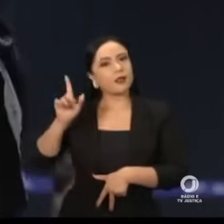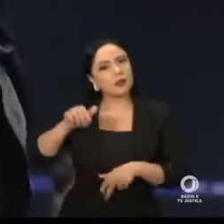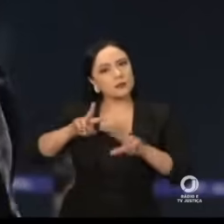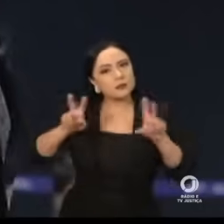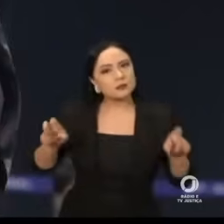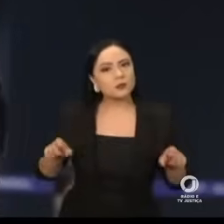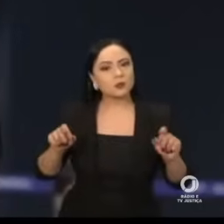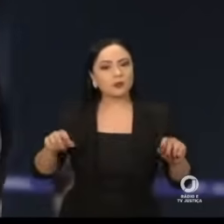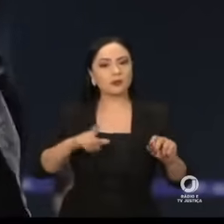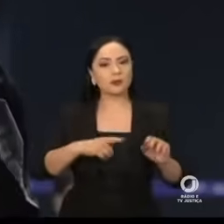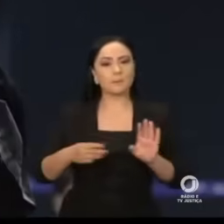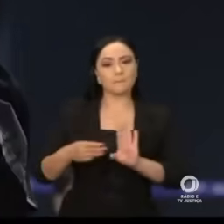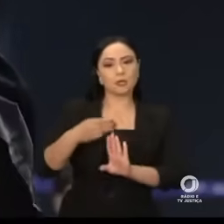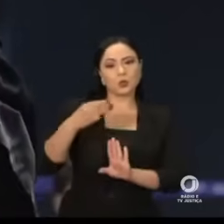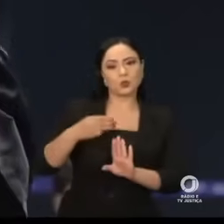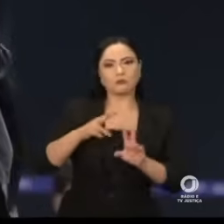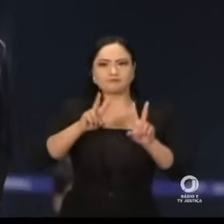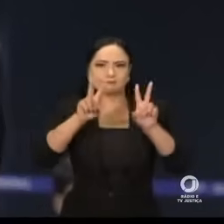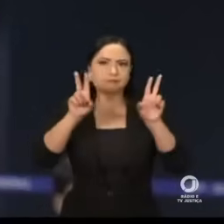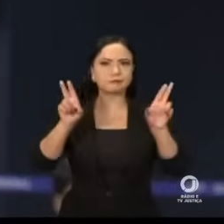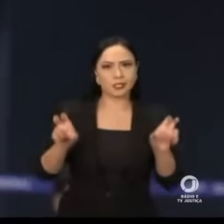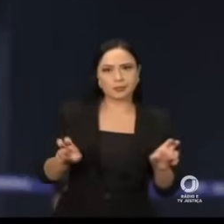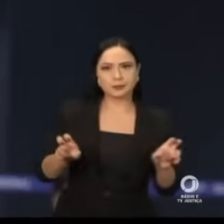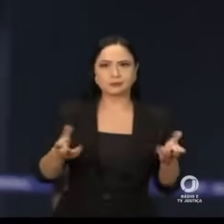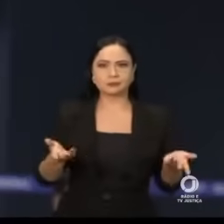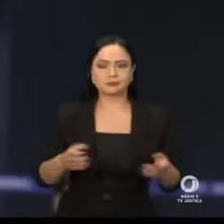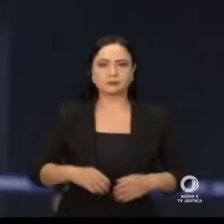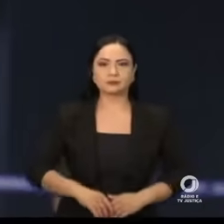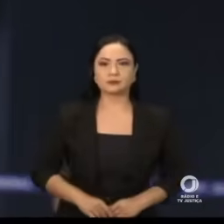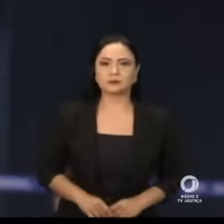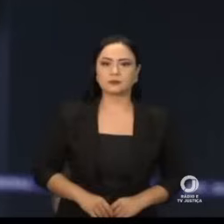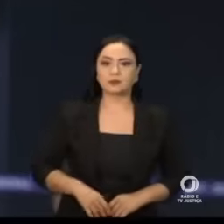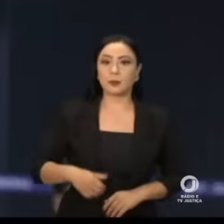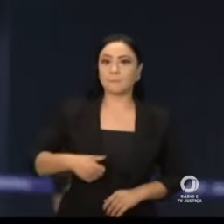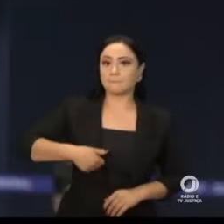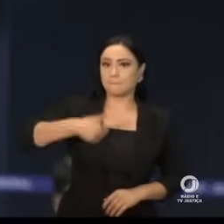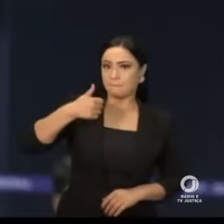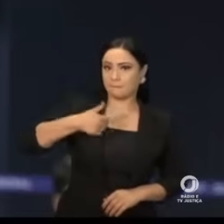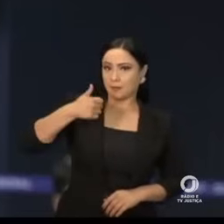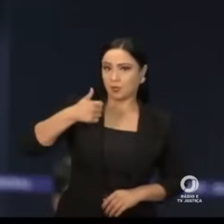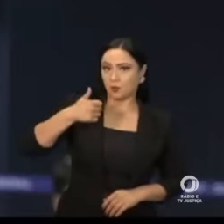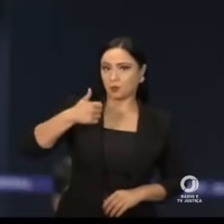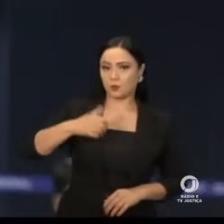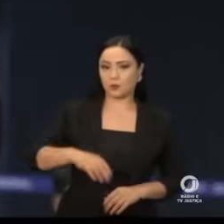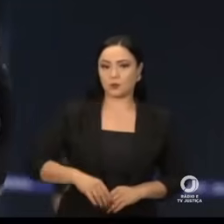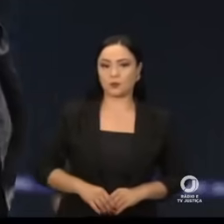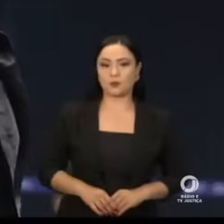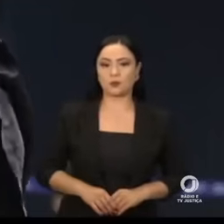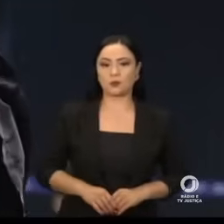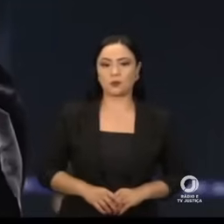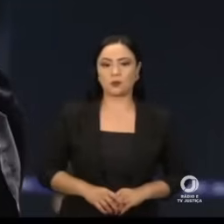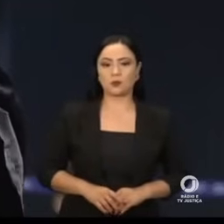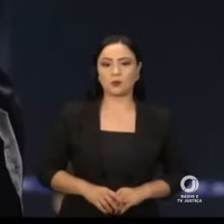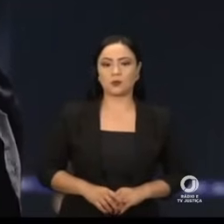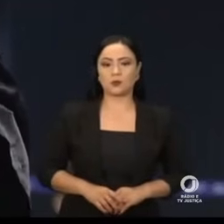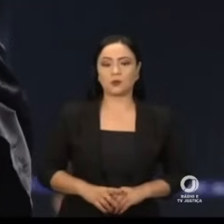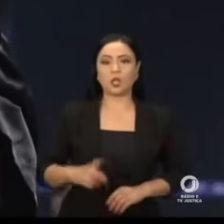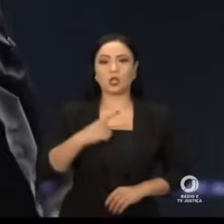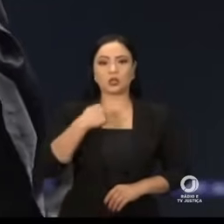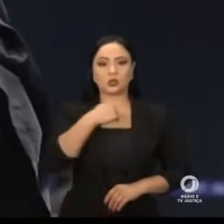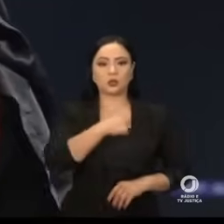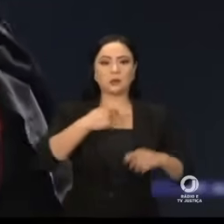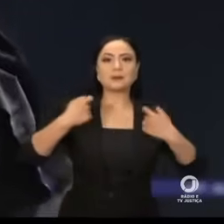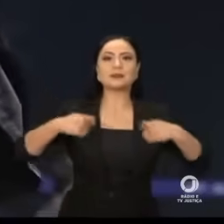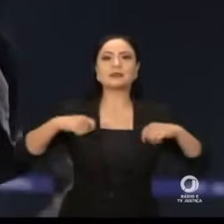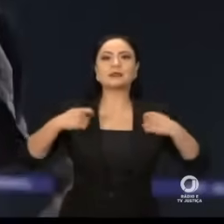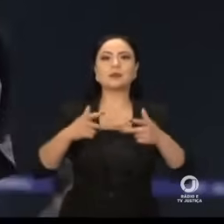da minuta, entre aspas. Em primeiro lugar, nós precisamos deixar algo